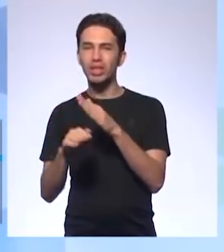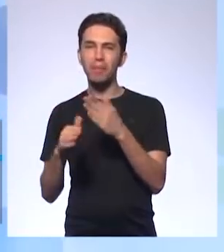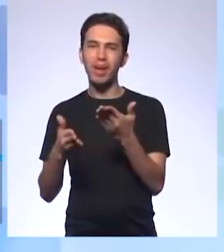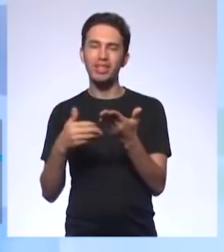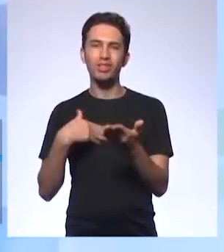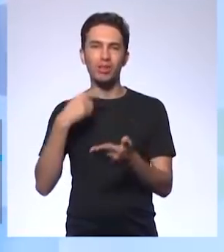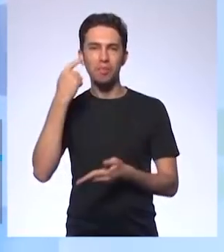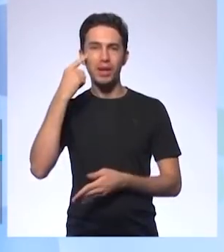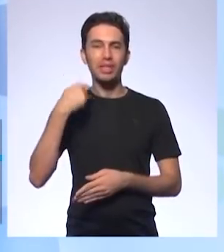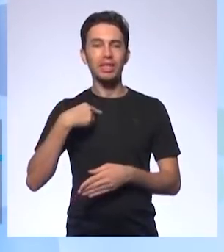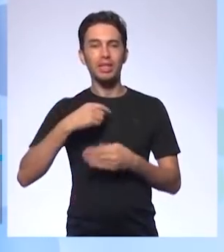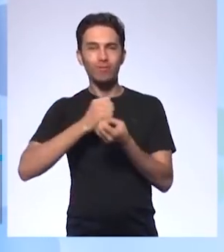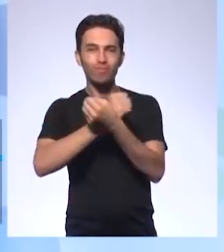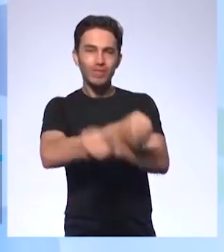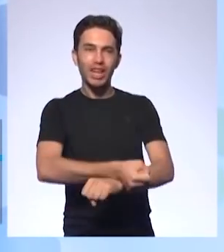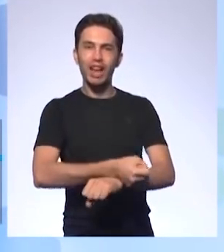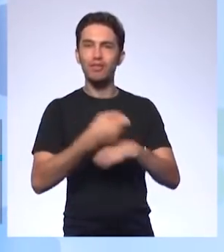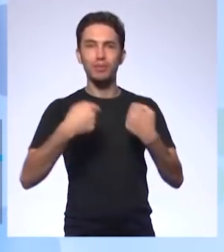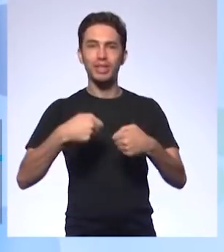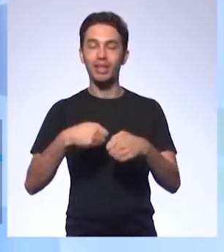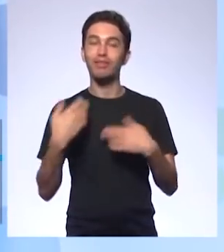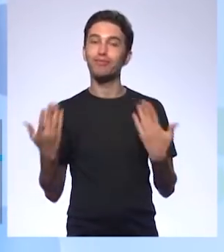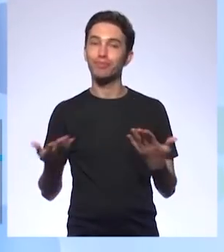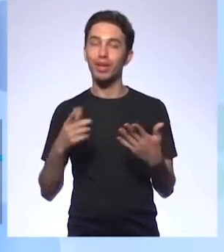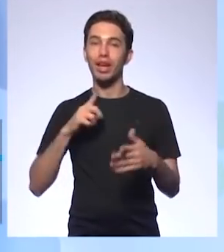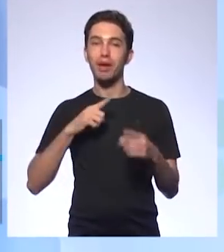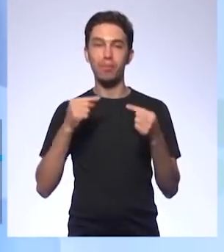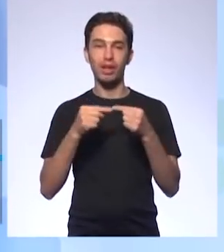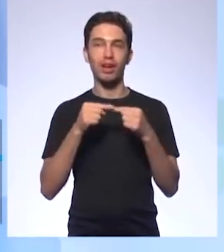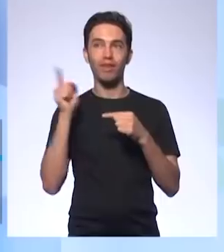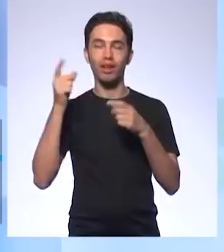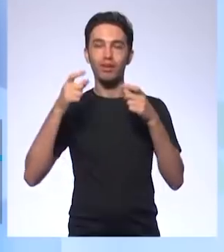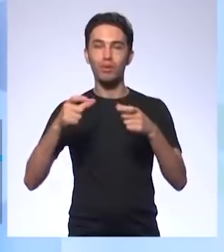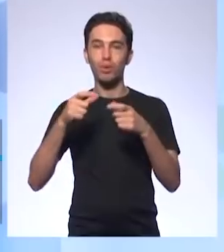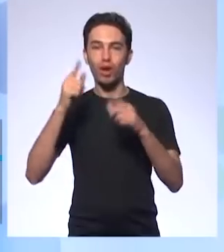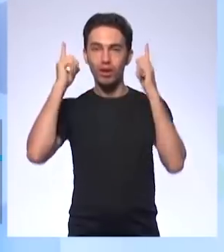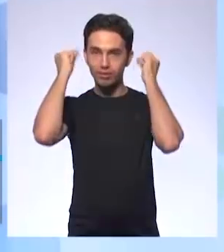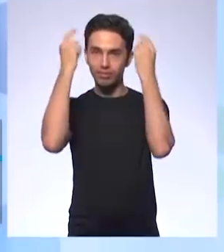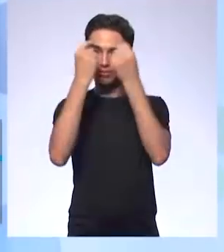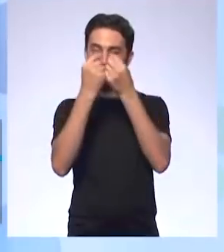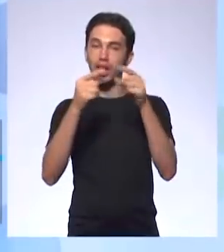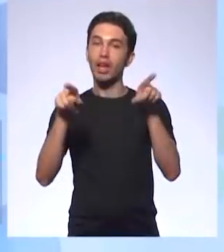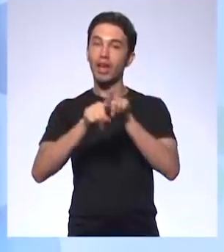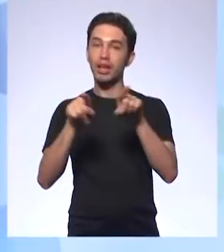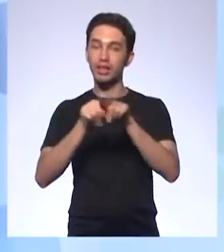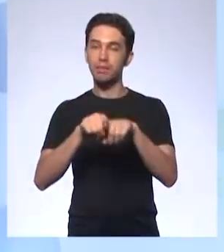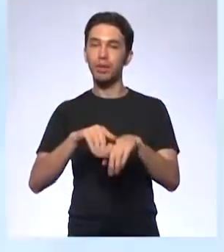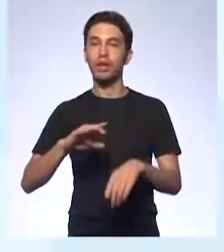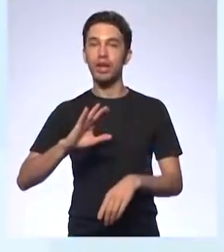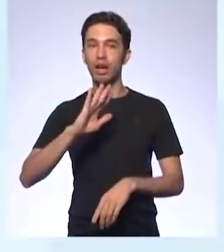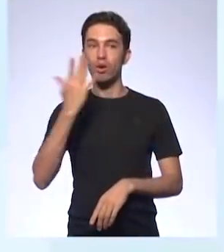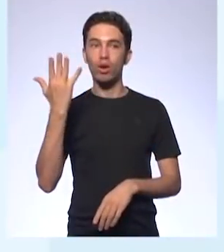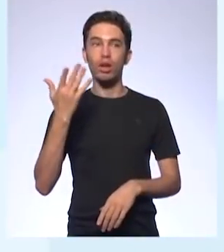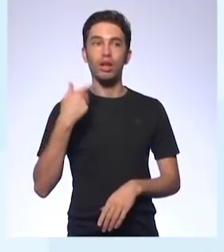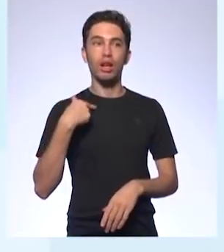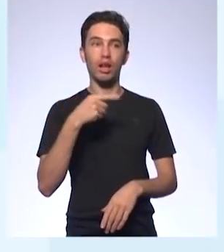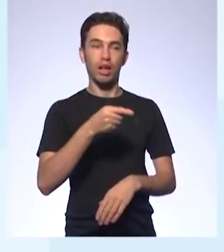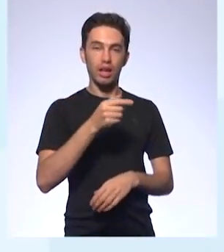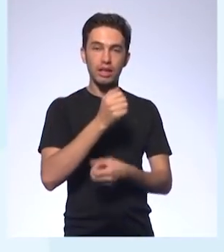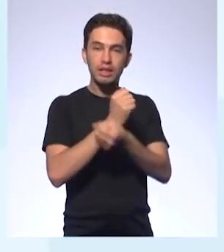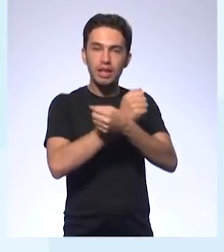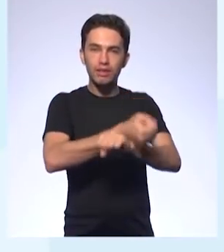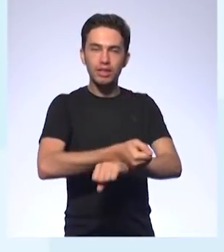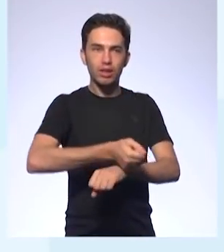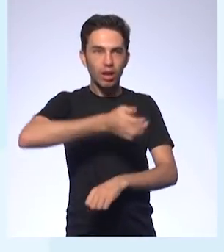escravo no mundo antigo. E aí nós temos a escravidão em Roma. Dá uma olhadinha na tela.